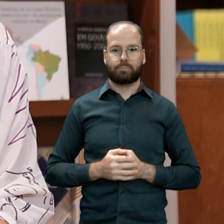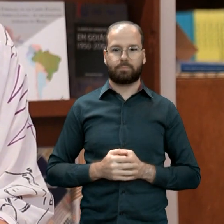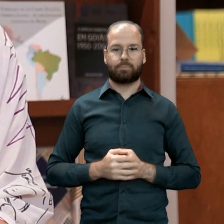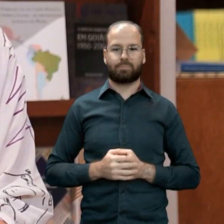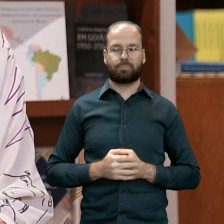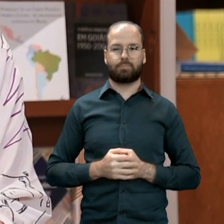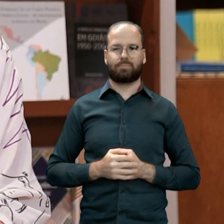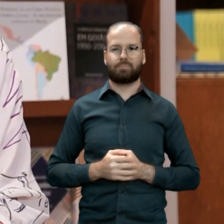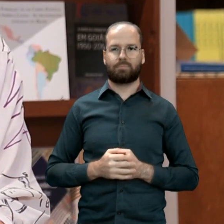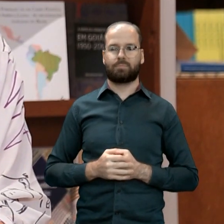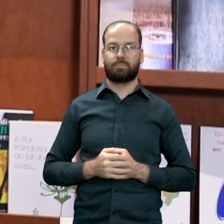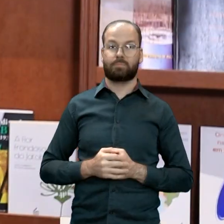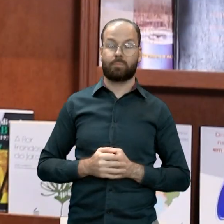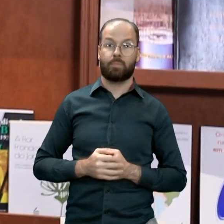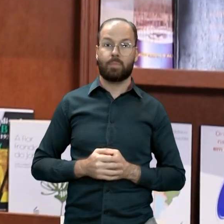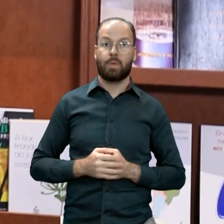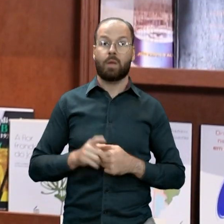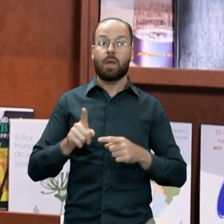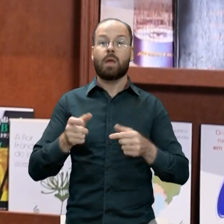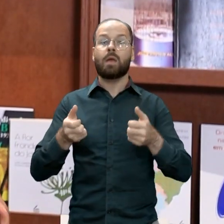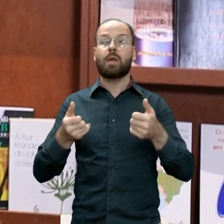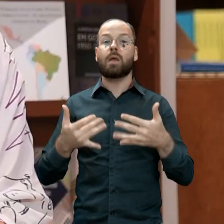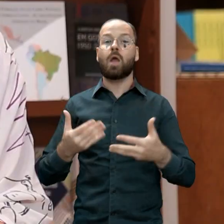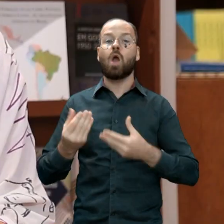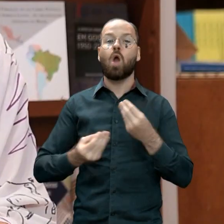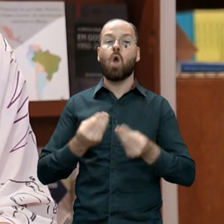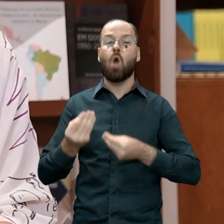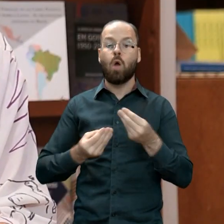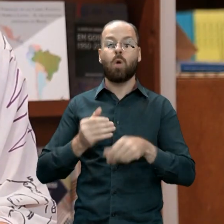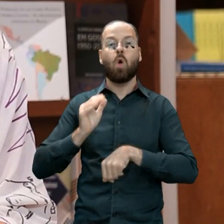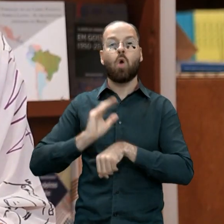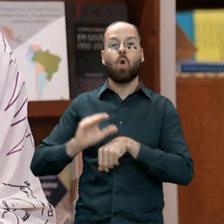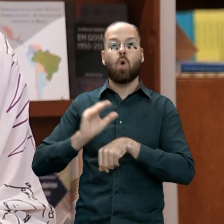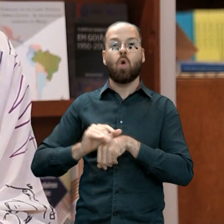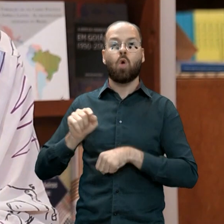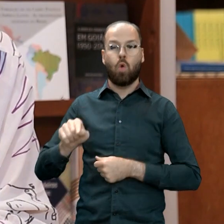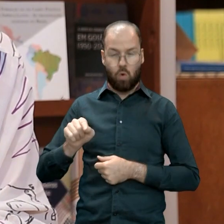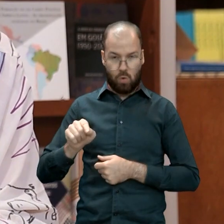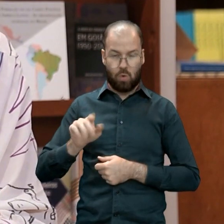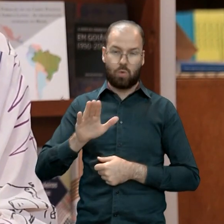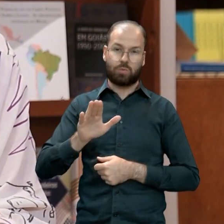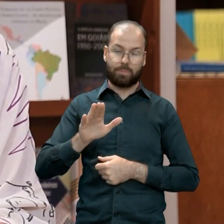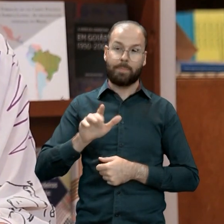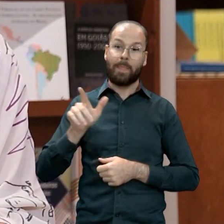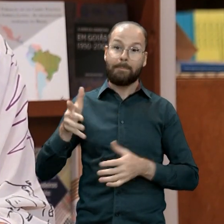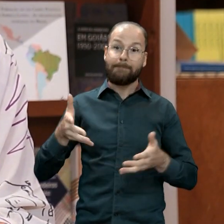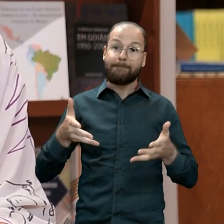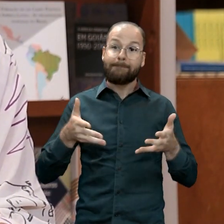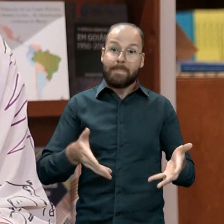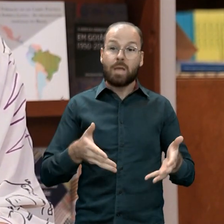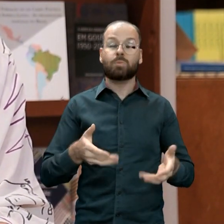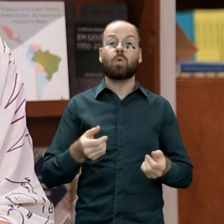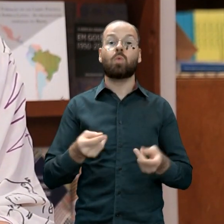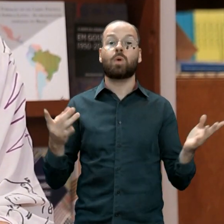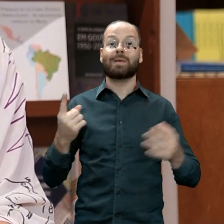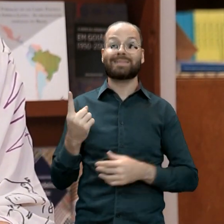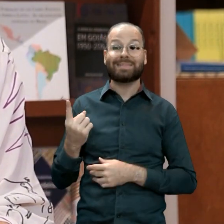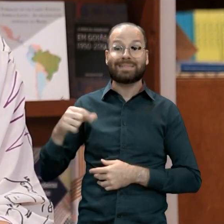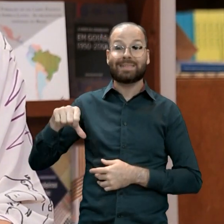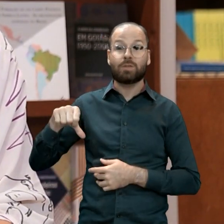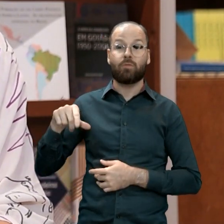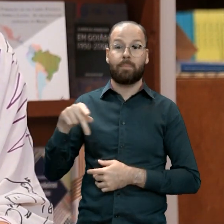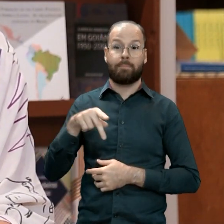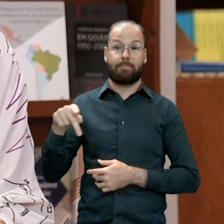sobre esse curso, que é ele que você aborda, né, no livro. Sim, participaram desse curso 19 professoras